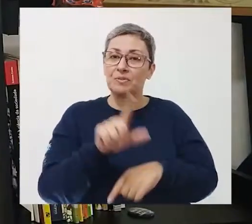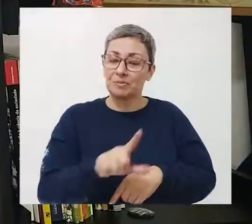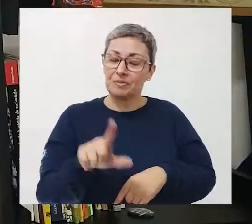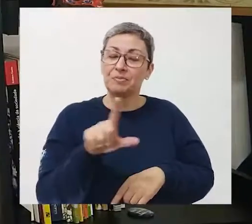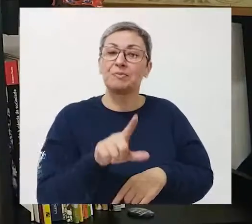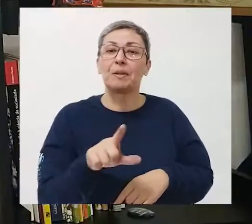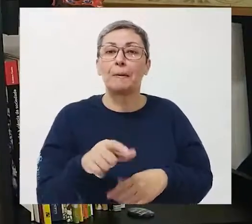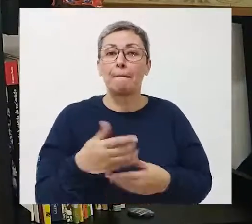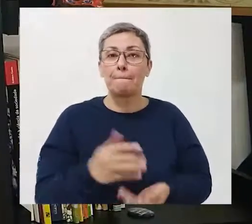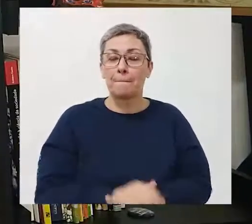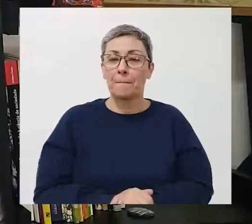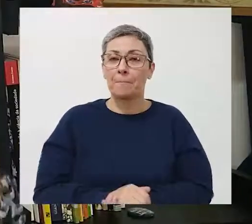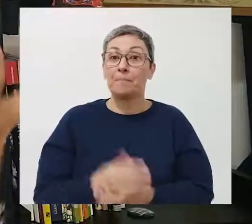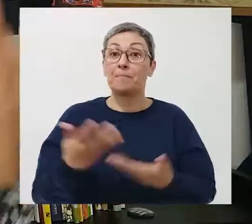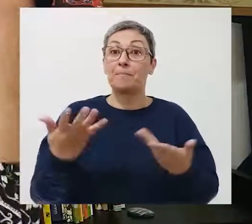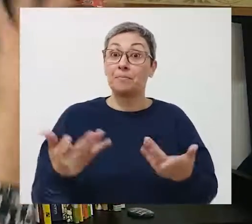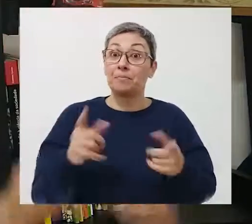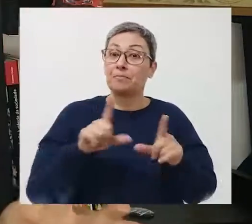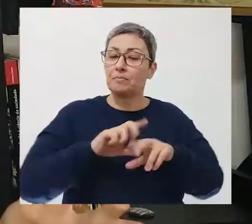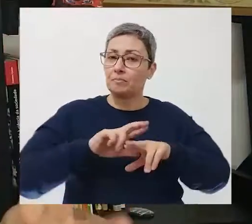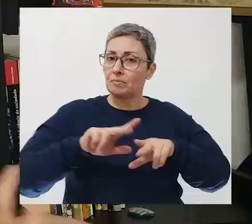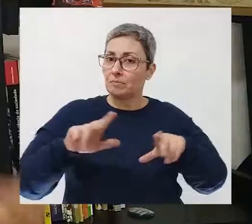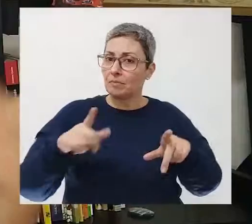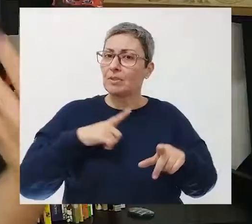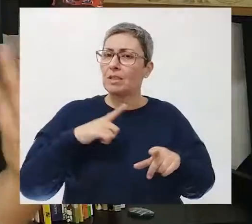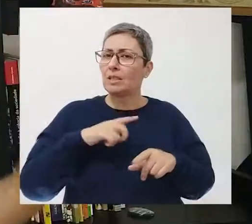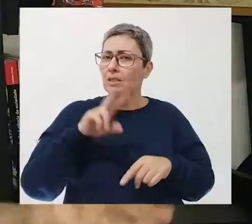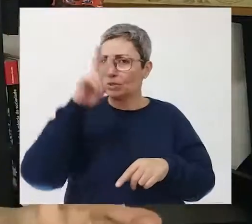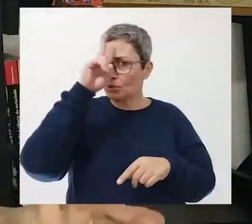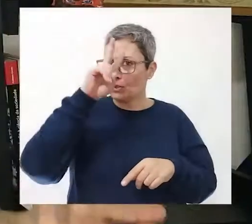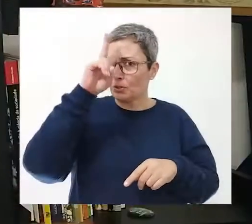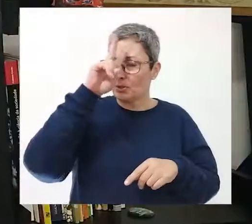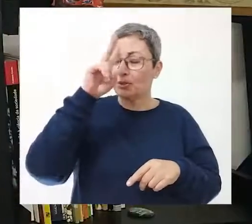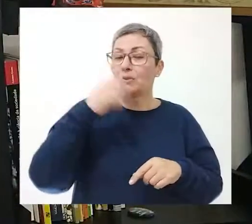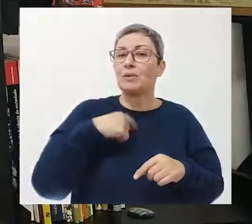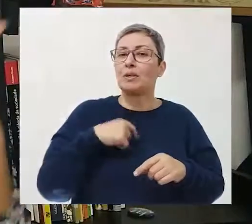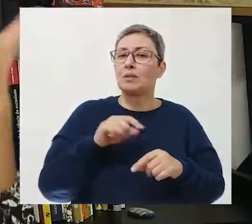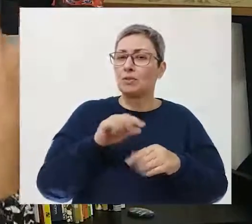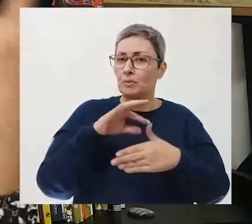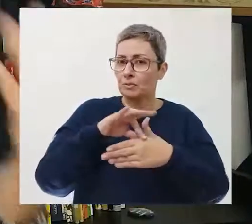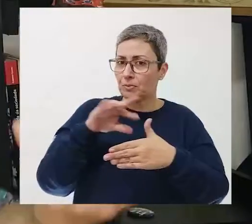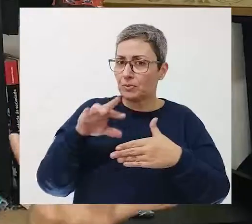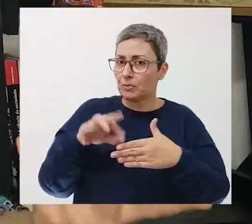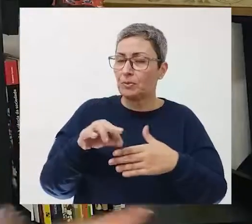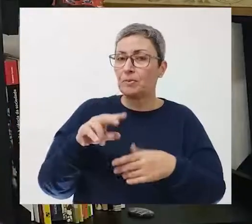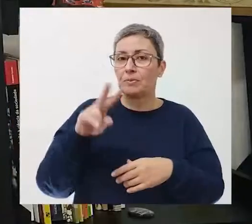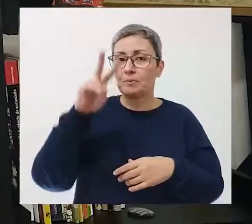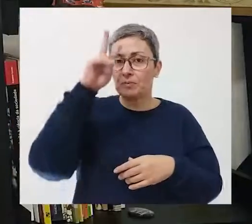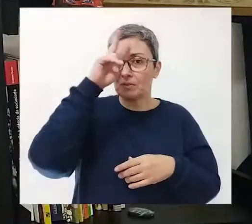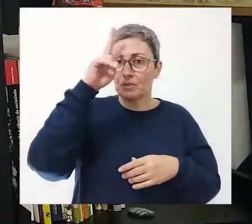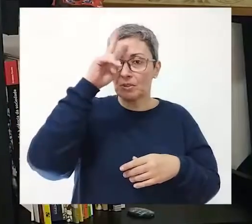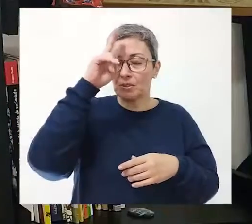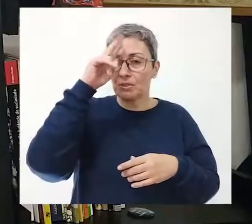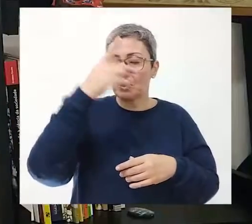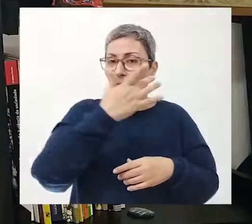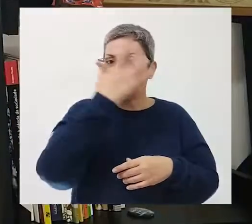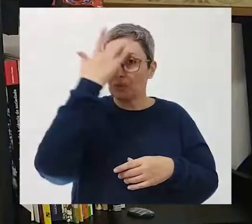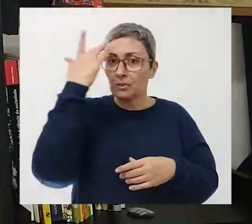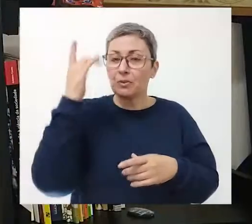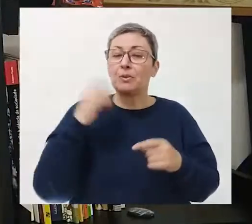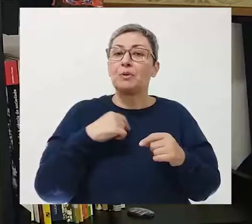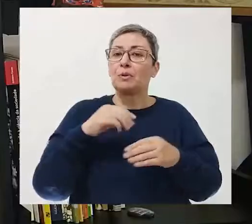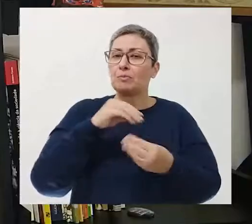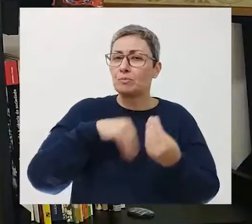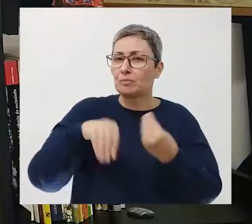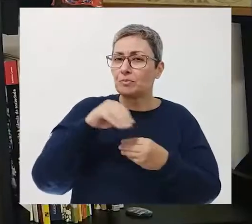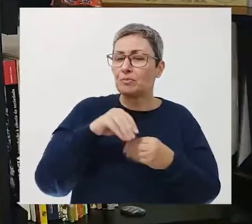literárias. Existem algumas histórias que envolvem o cordel, as histórias pessoais, né, que envolvem o cordel. Então,